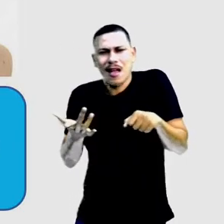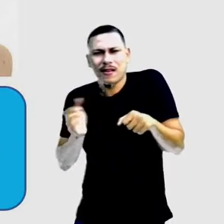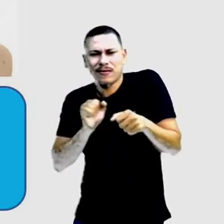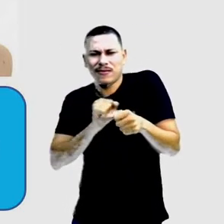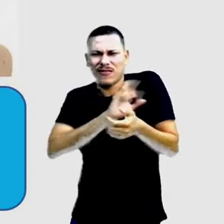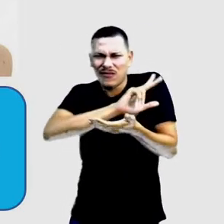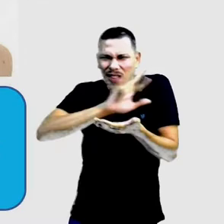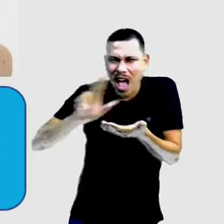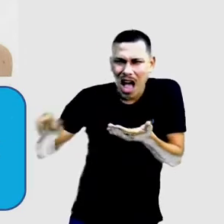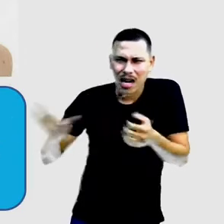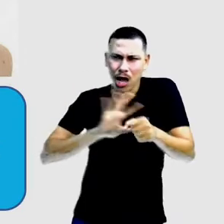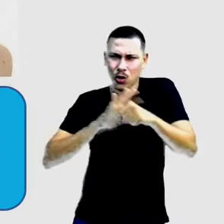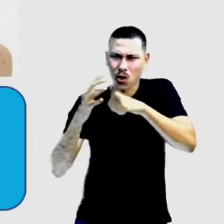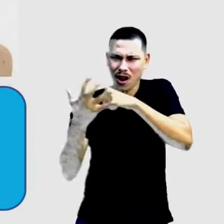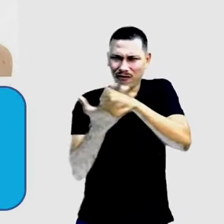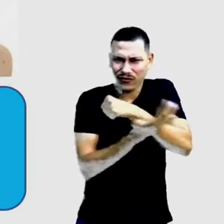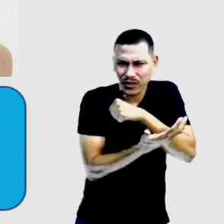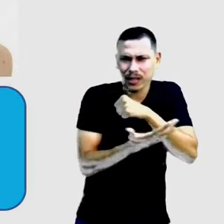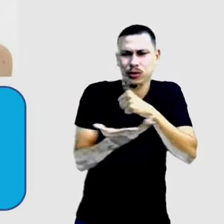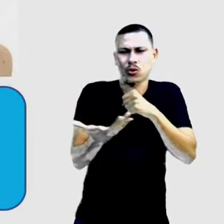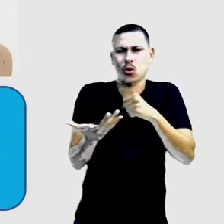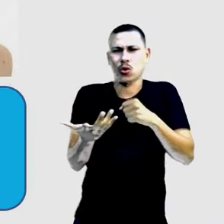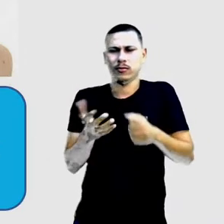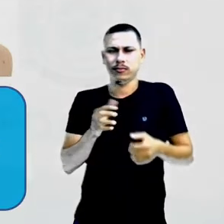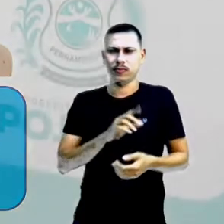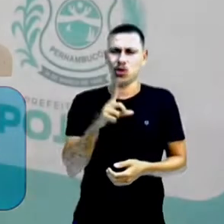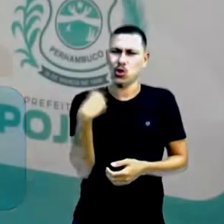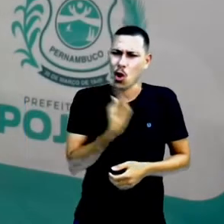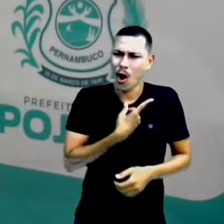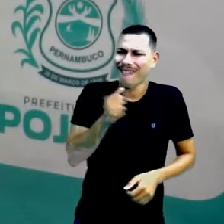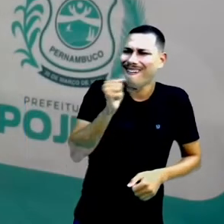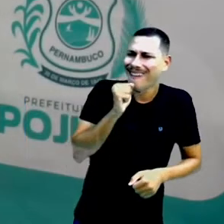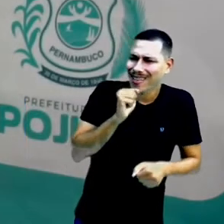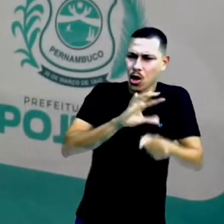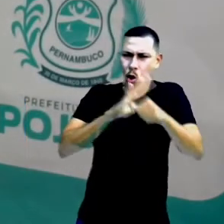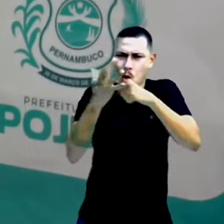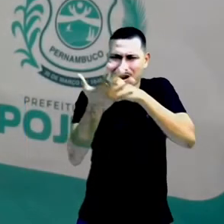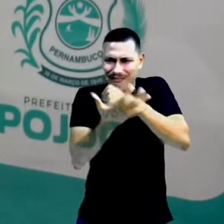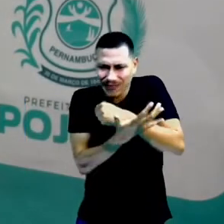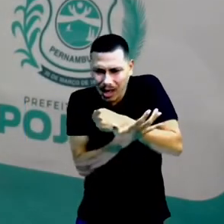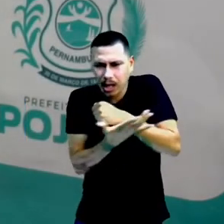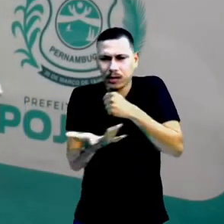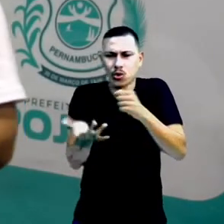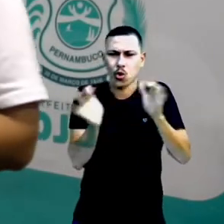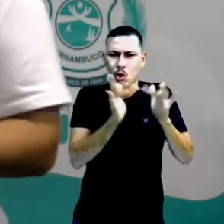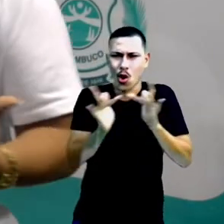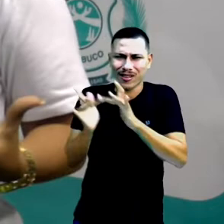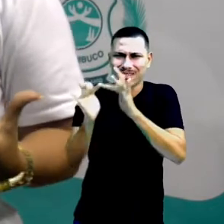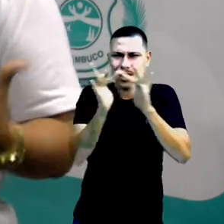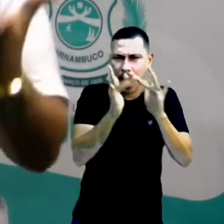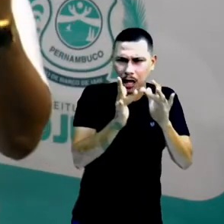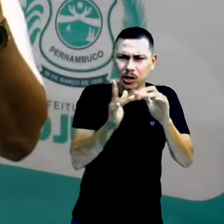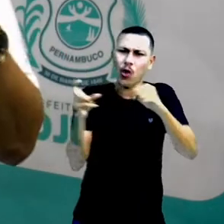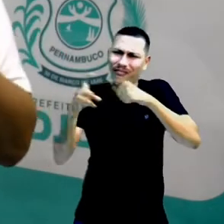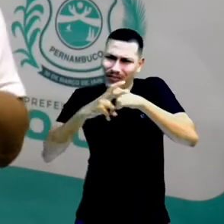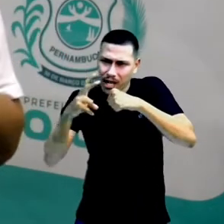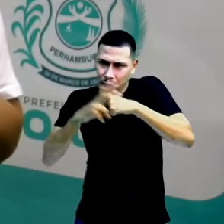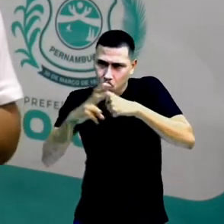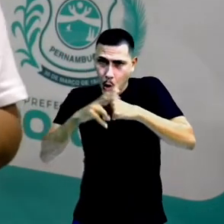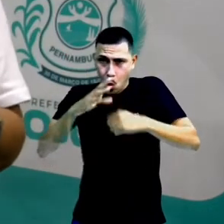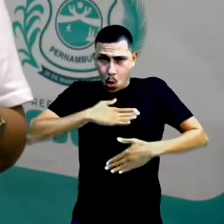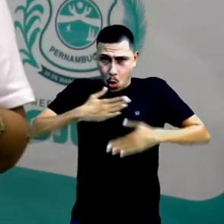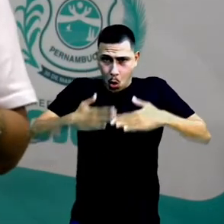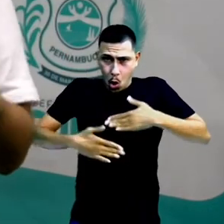ao coronavírus que a gente teve agora contato estamos ainda tendo muito contato é uma proposta de vírus Ele